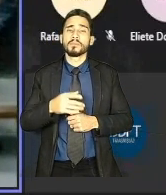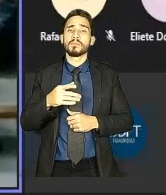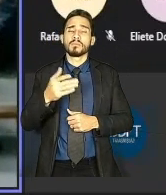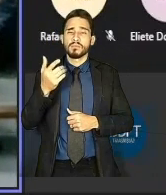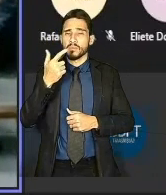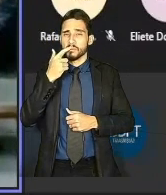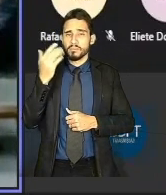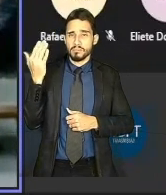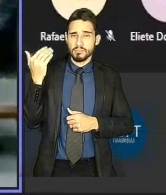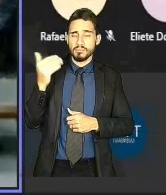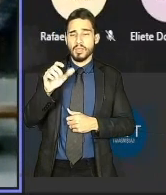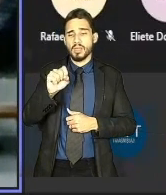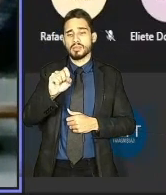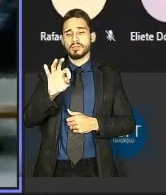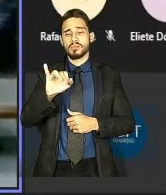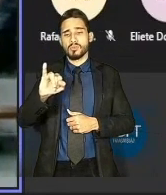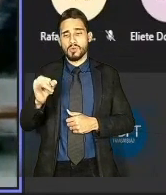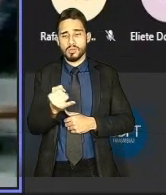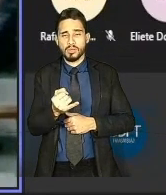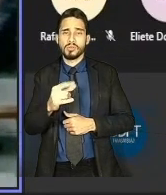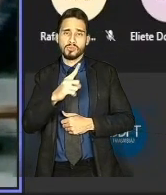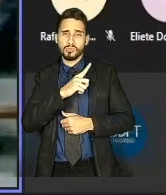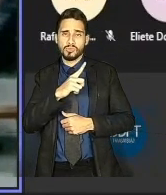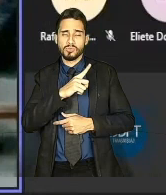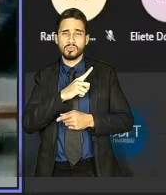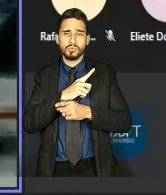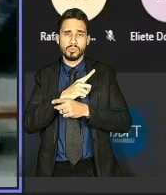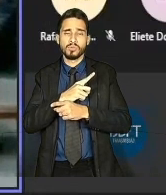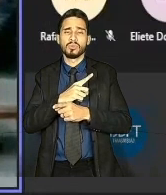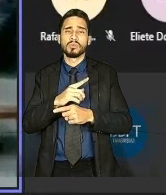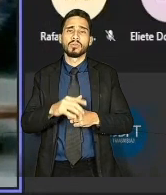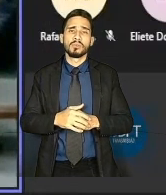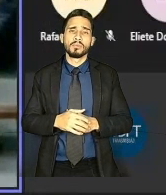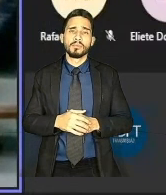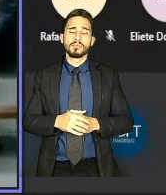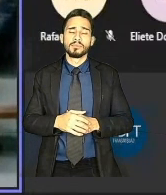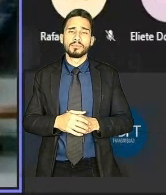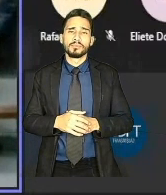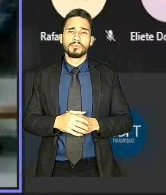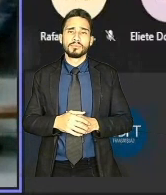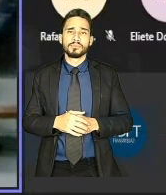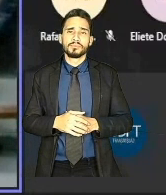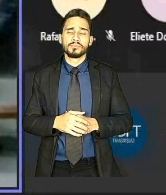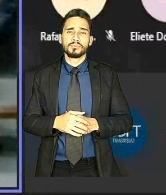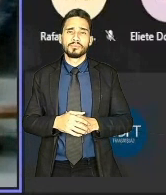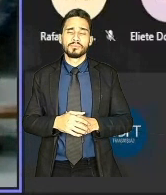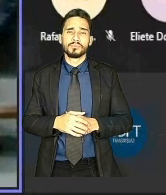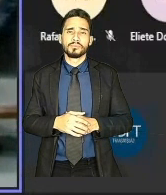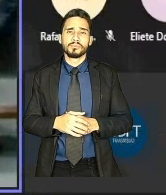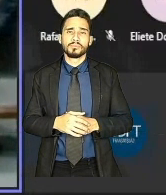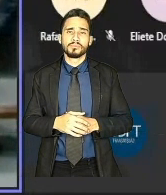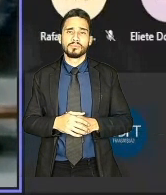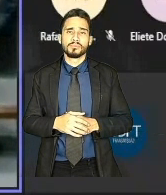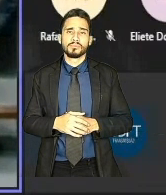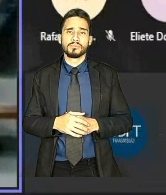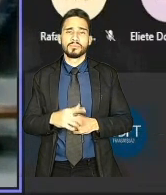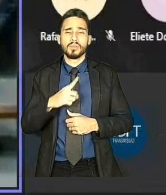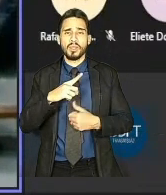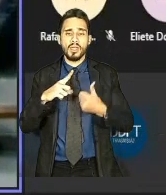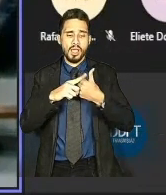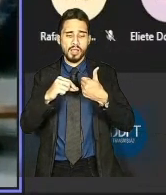STJ, num precedente que não se pode dizer vinculante, porque foi nos embargos de divergência, não é nenhum